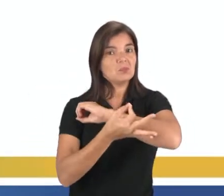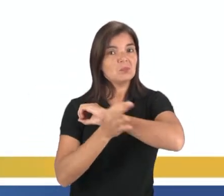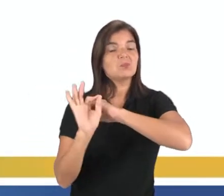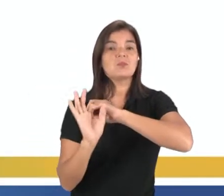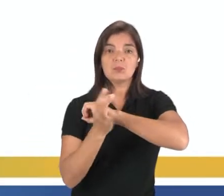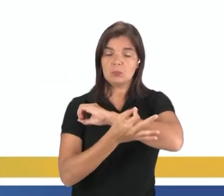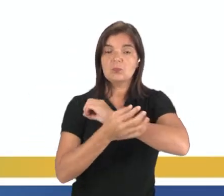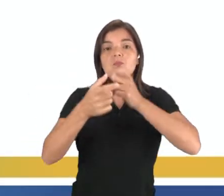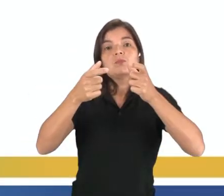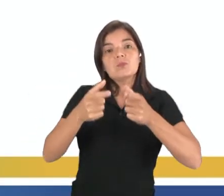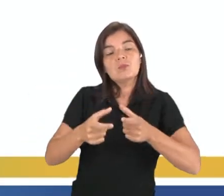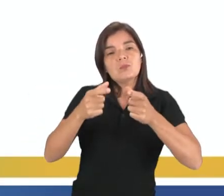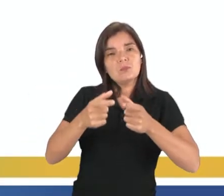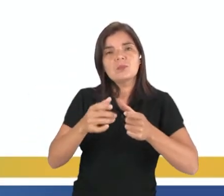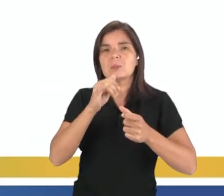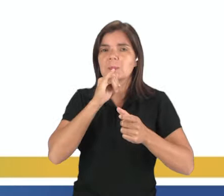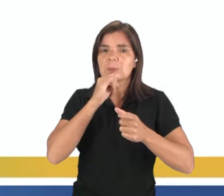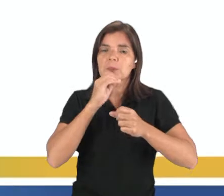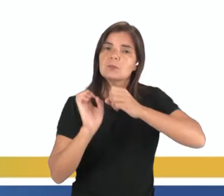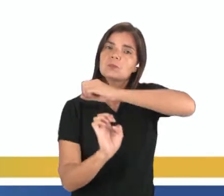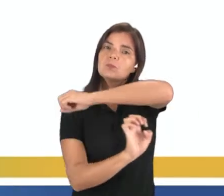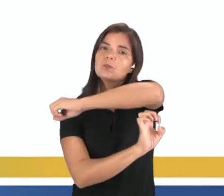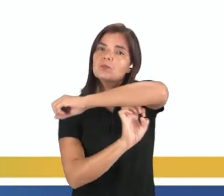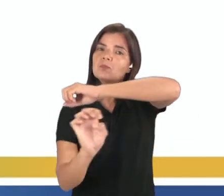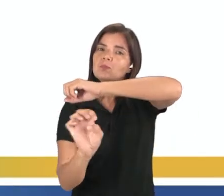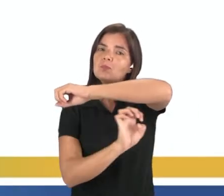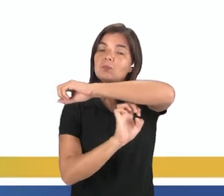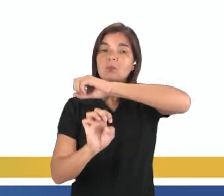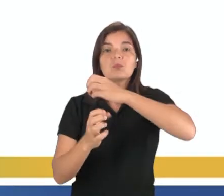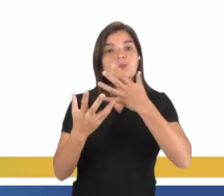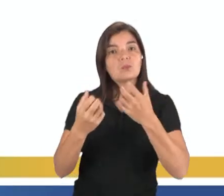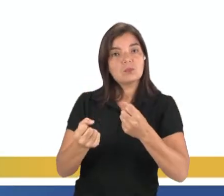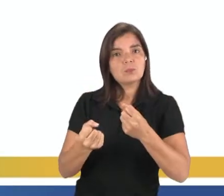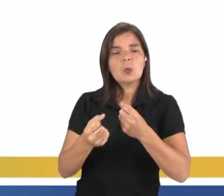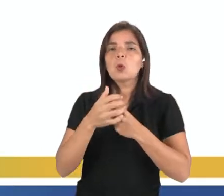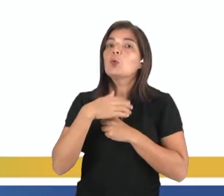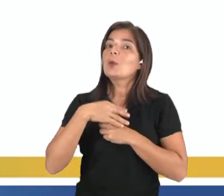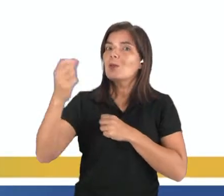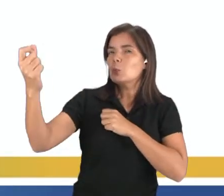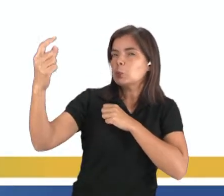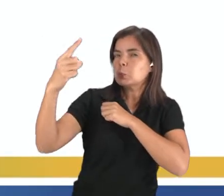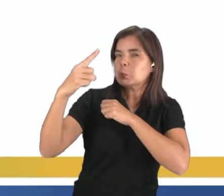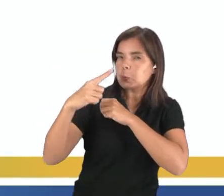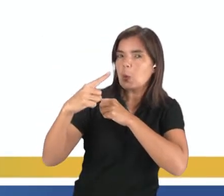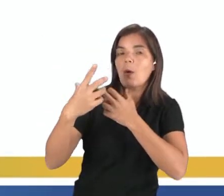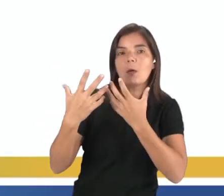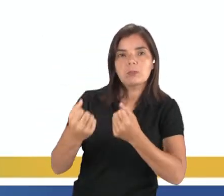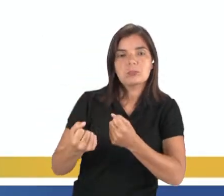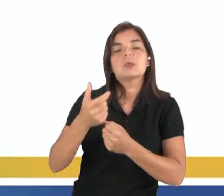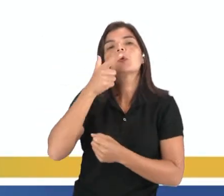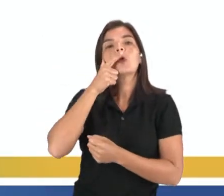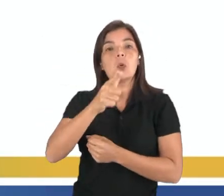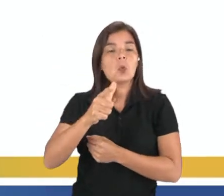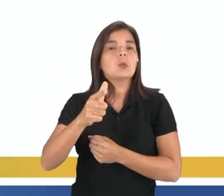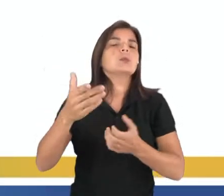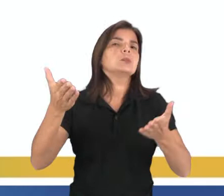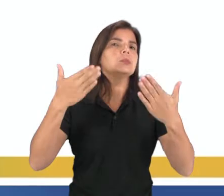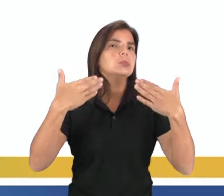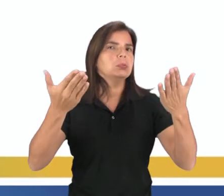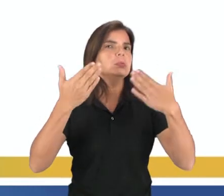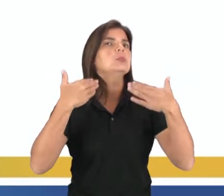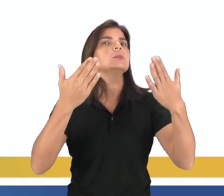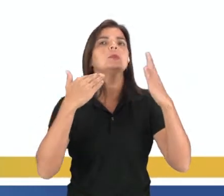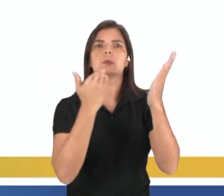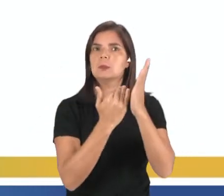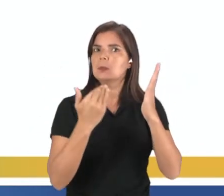ou seja, localizadas ali na linha do Equador, costumam receber mais energia solar e alcançar temperaturas mais